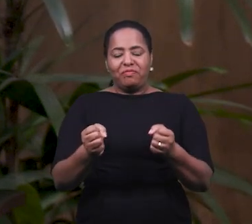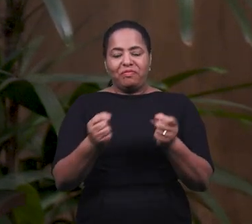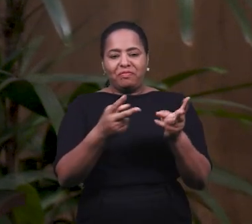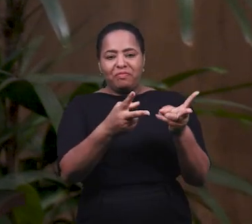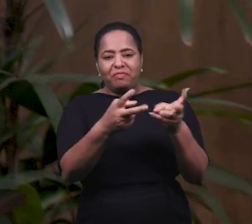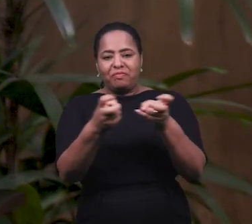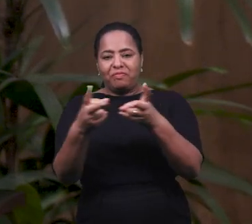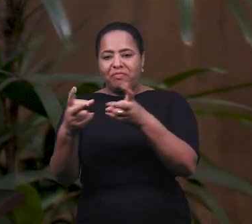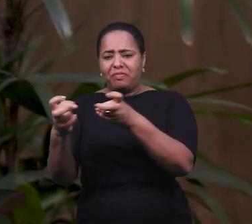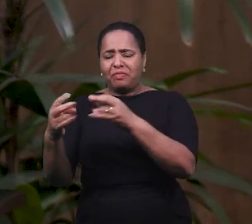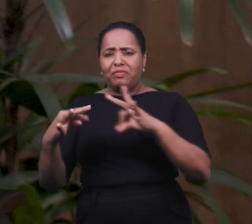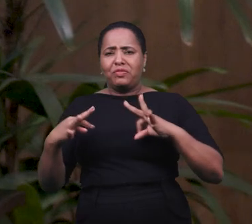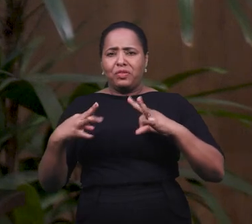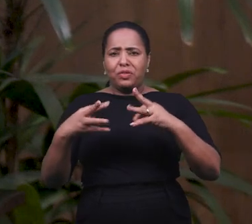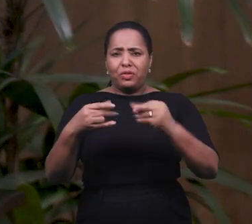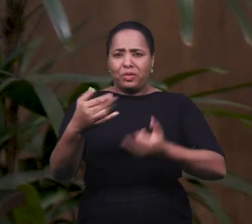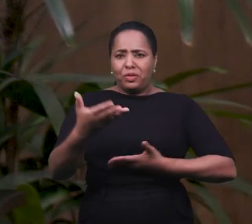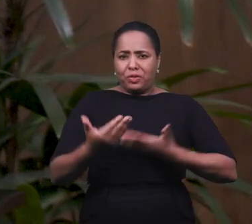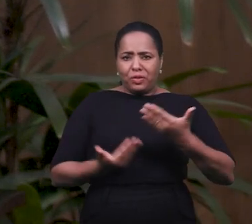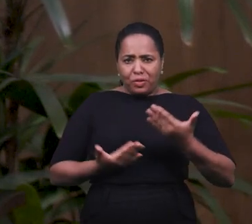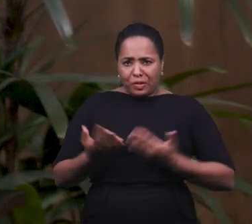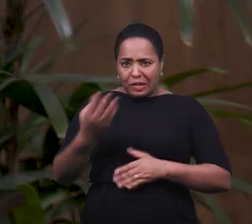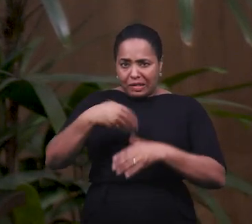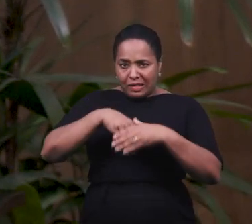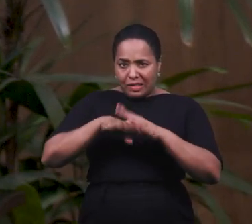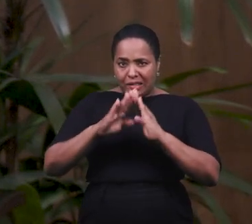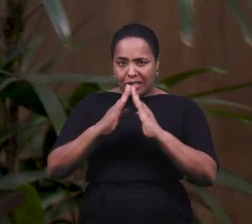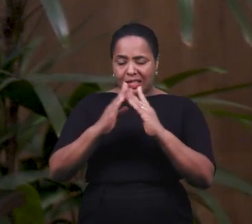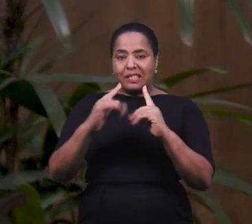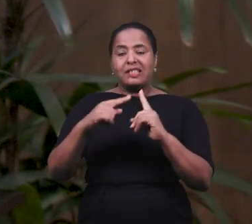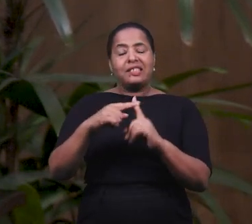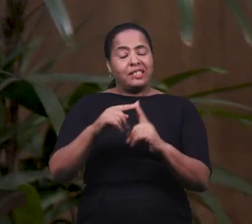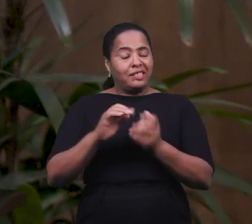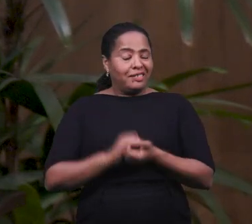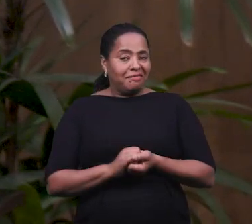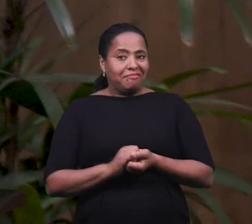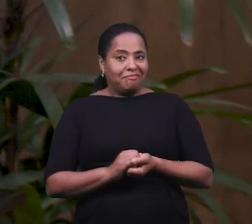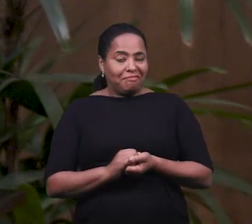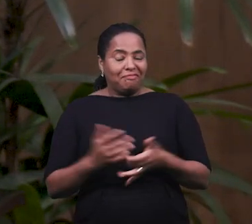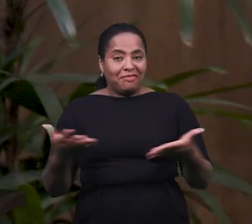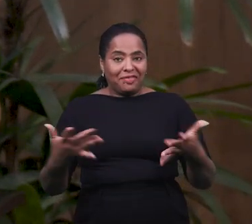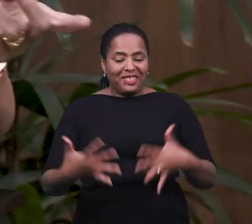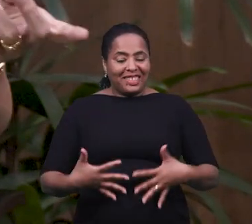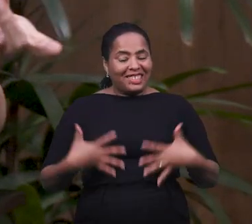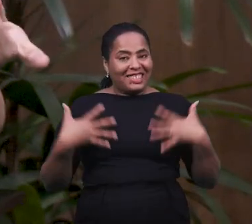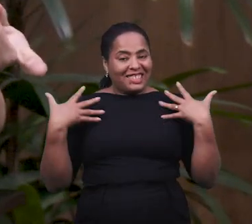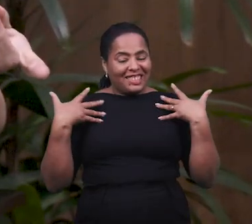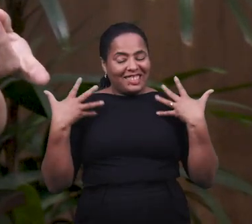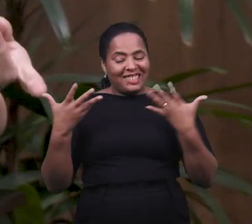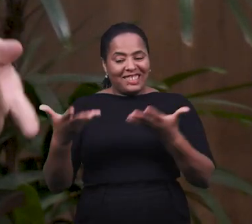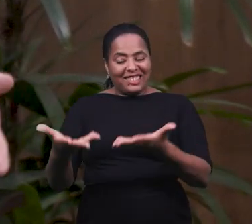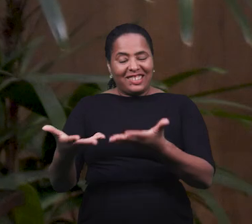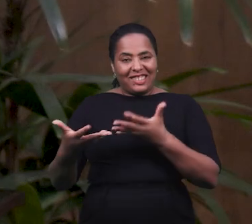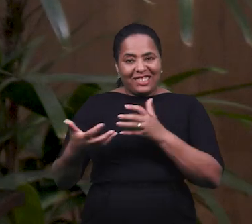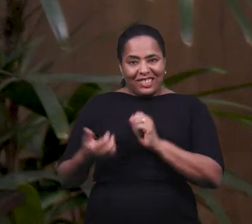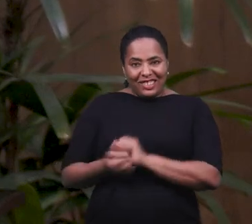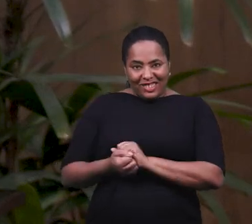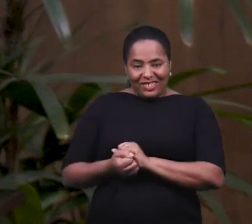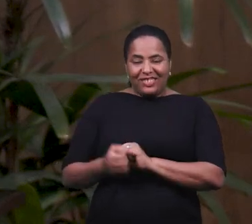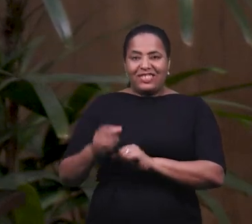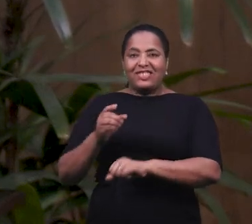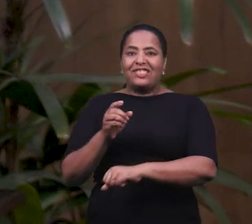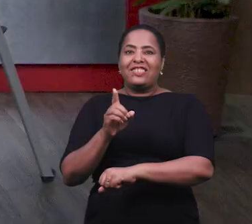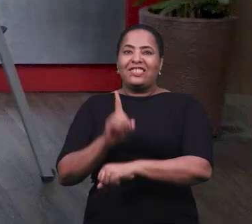de todos os membros das igrejas. Hoje, temos o privilégio de receber conosco a